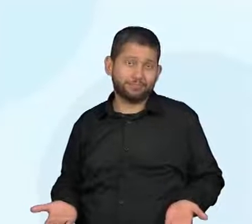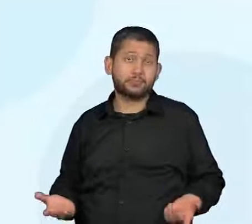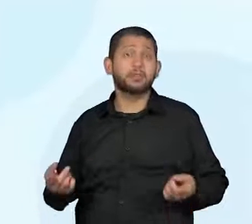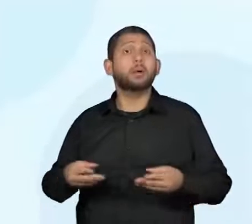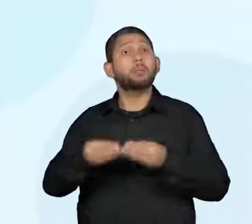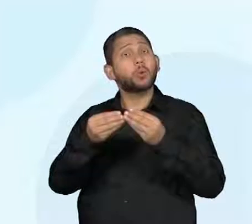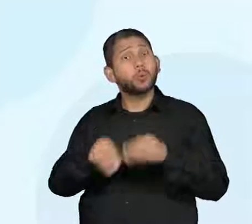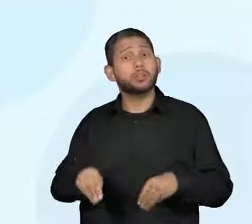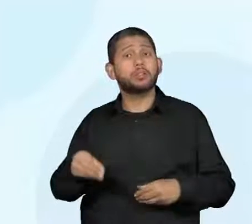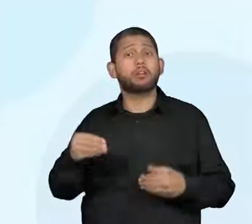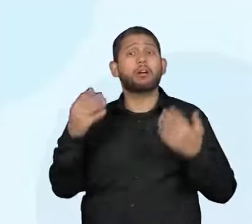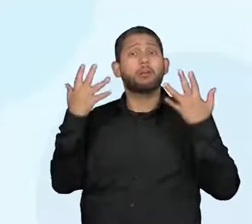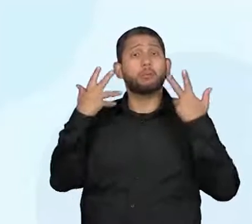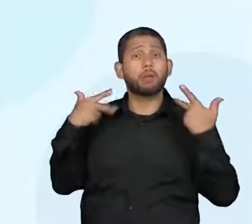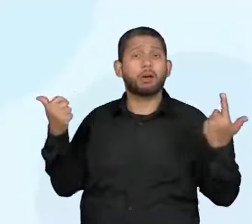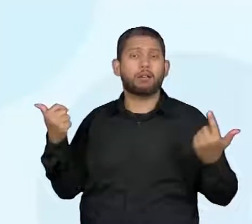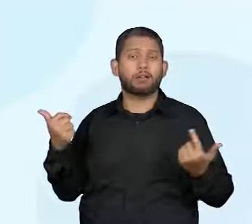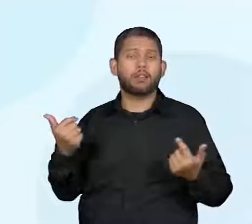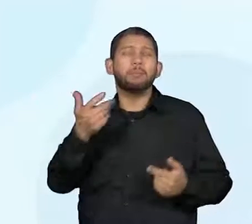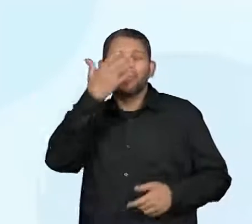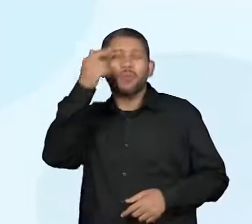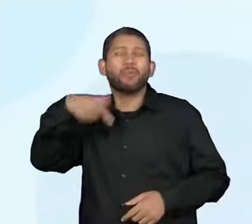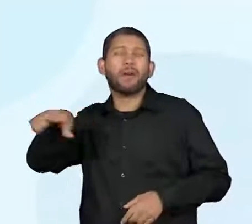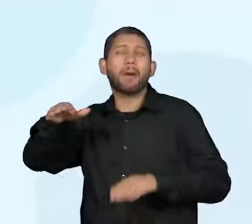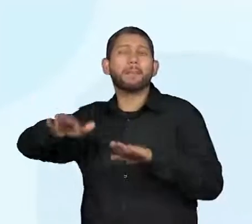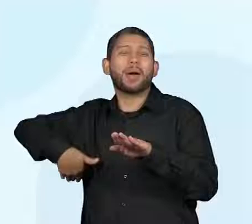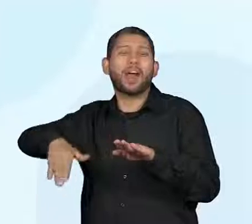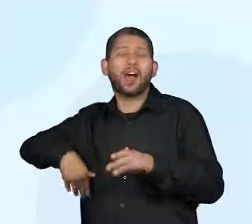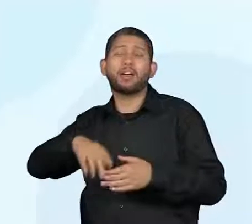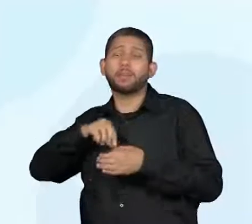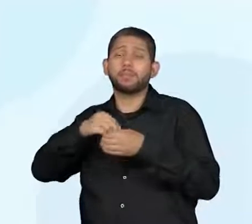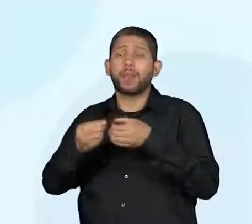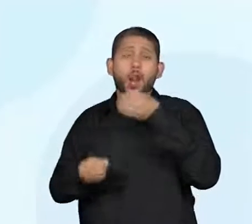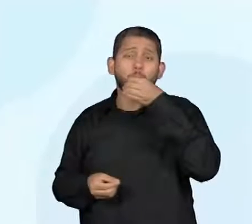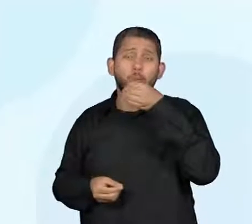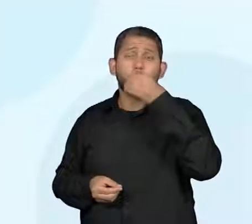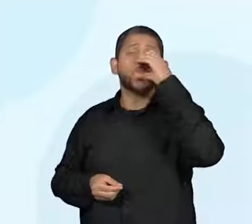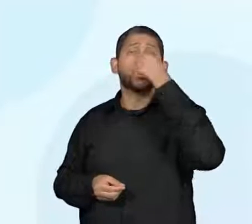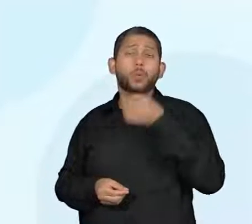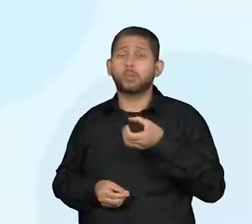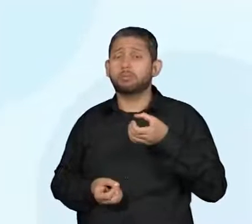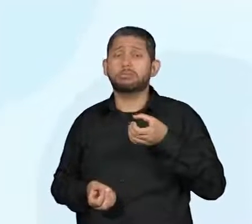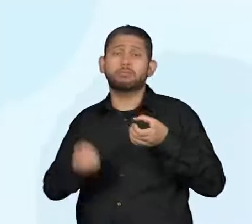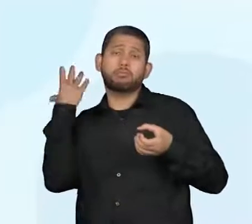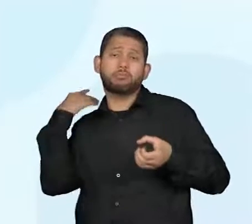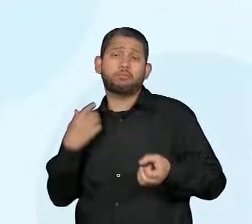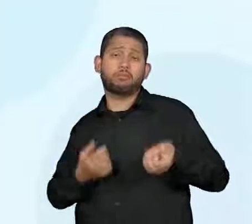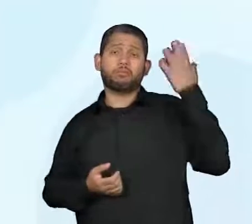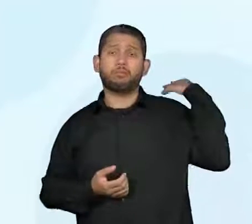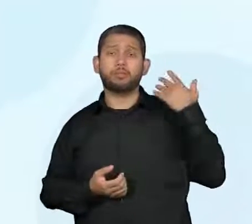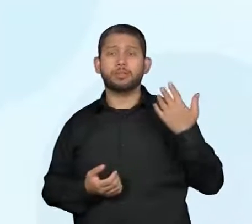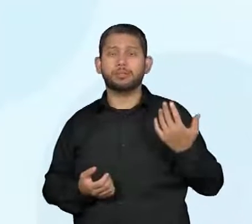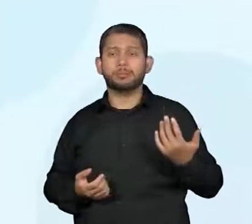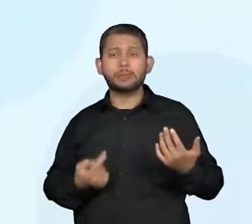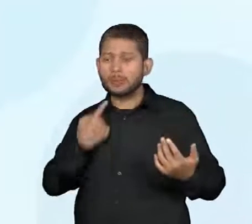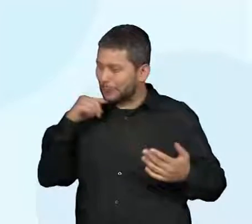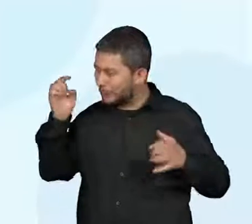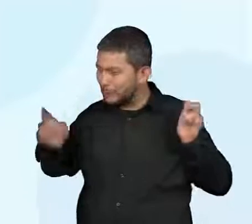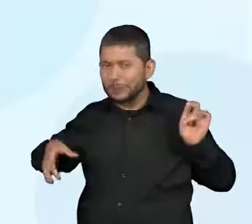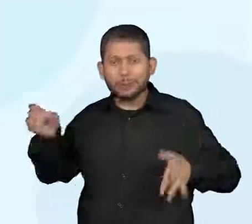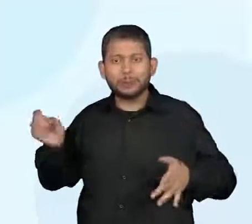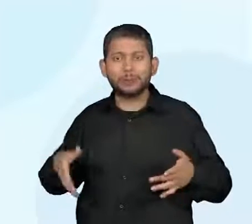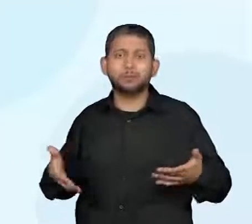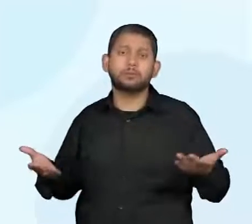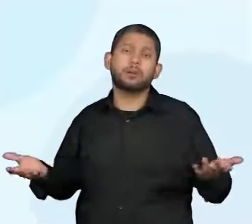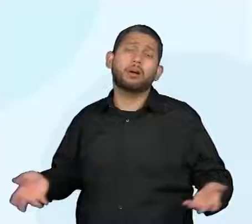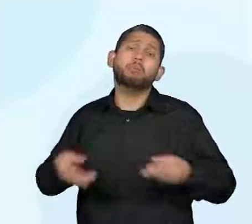também os turistas que vão à praia e largam ali vidros, latas, plásticos. E isso causa